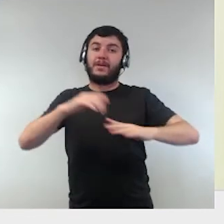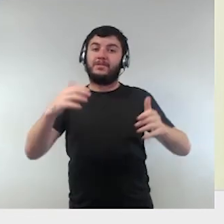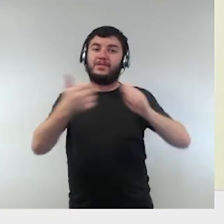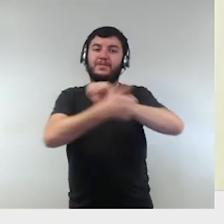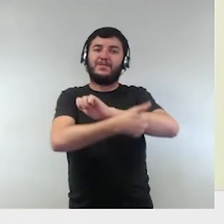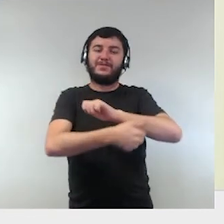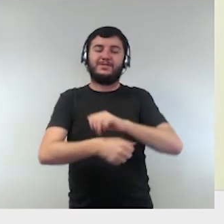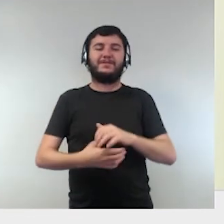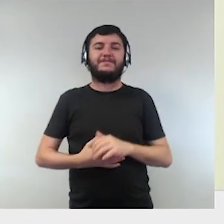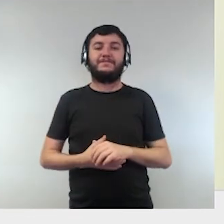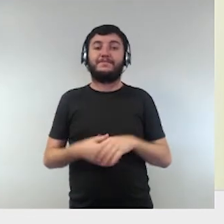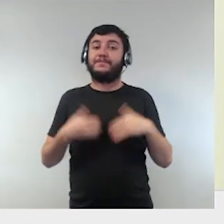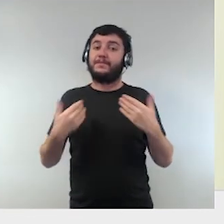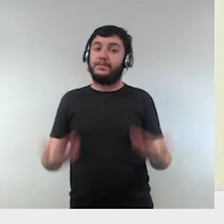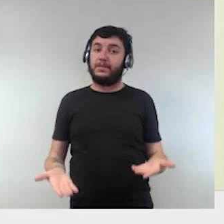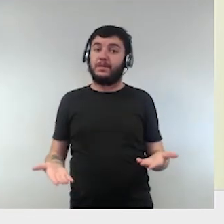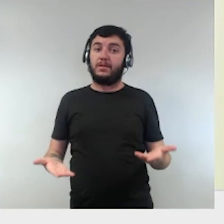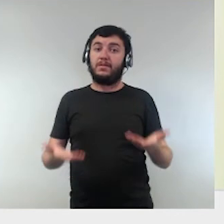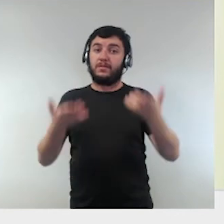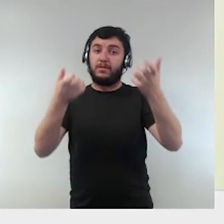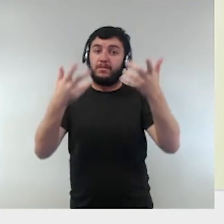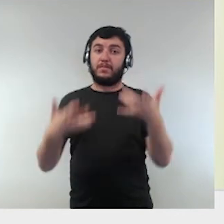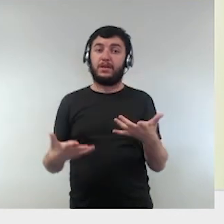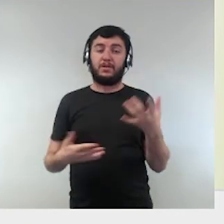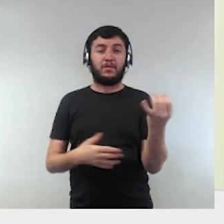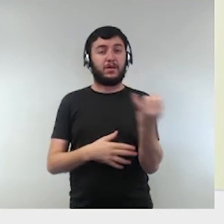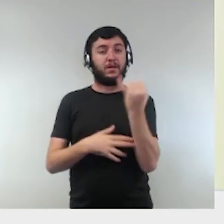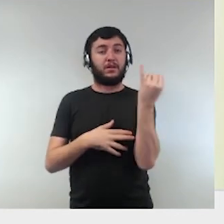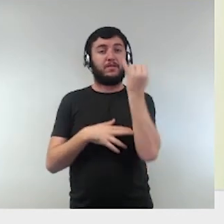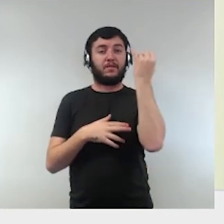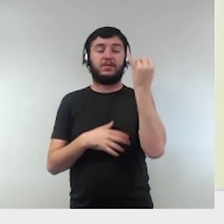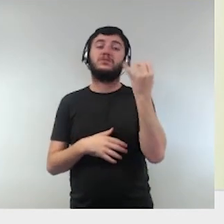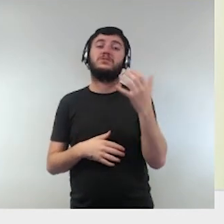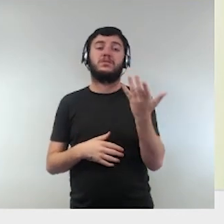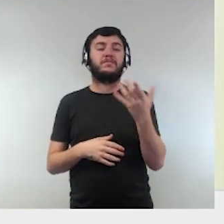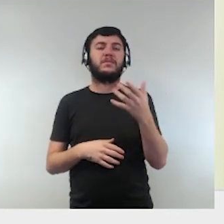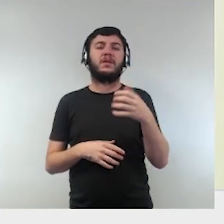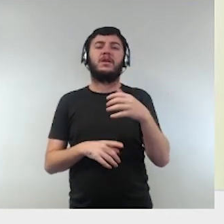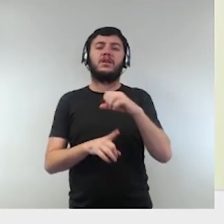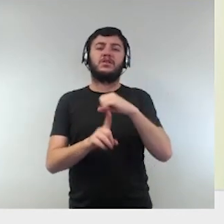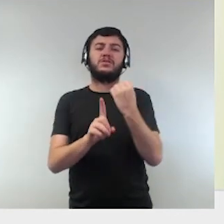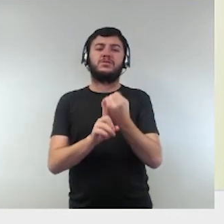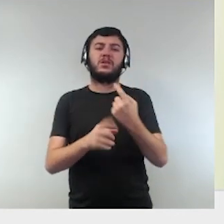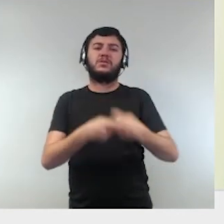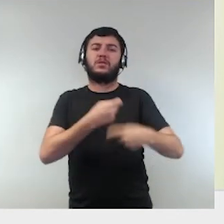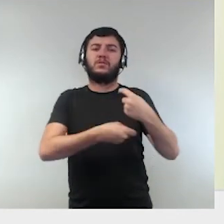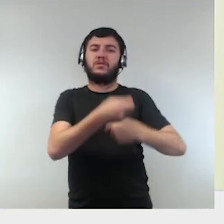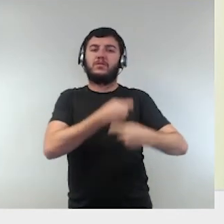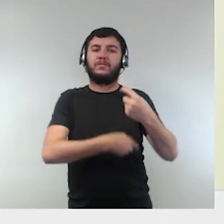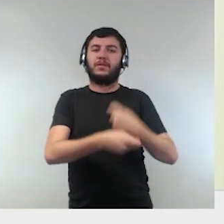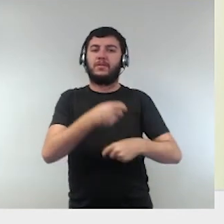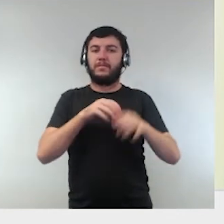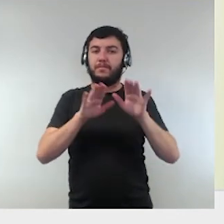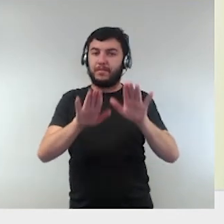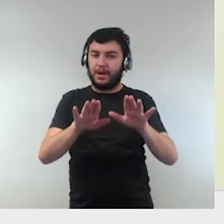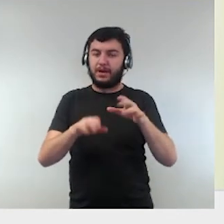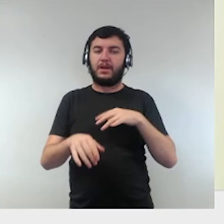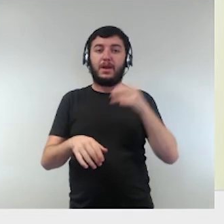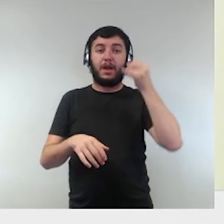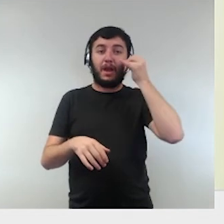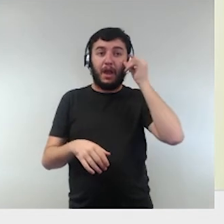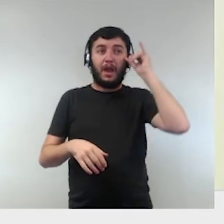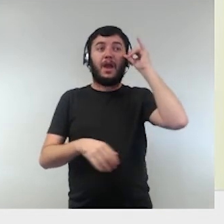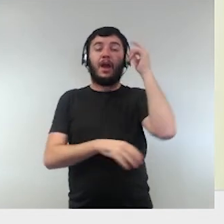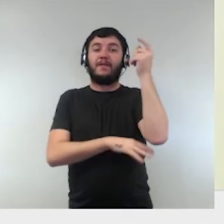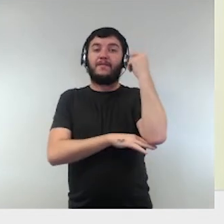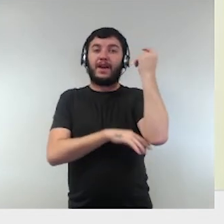esportiva. E aí o que é que vem relevante na questão do aspecto social, socioeconômico? A vaquejada ela movimenta, dentro do